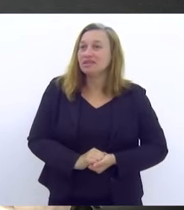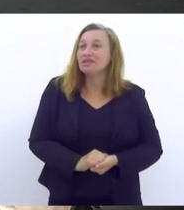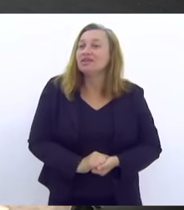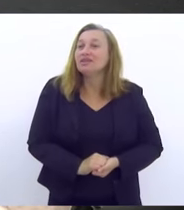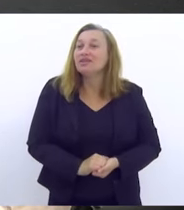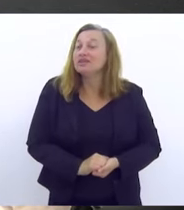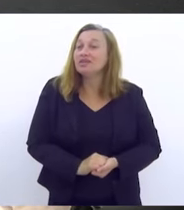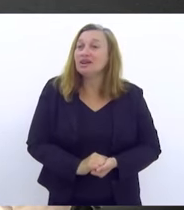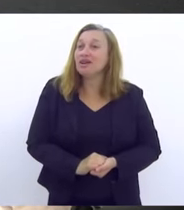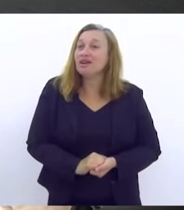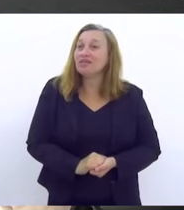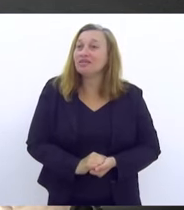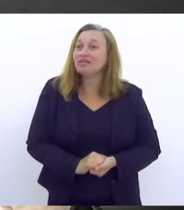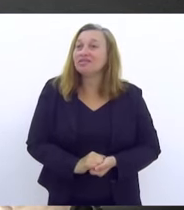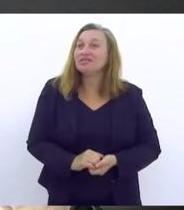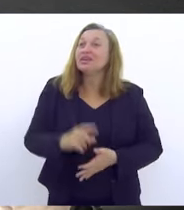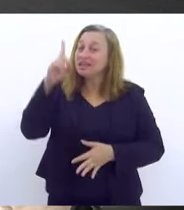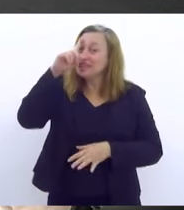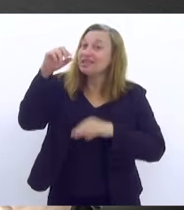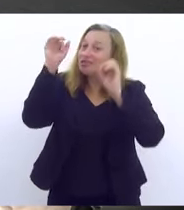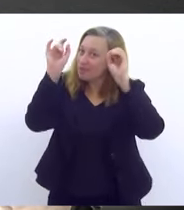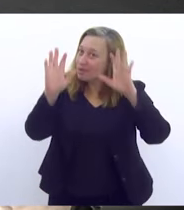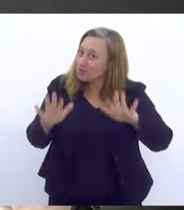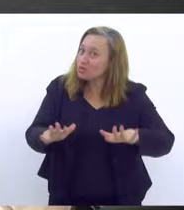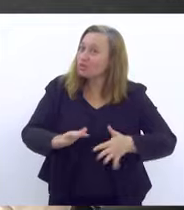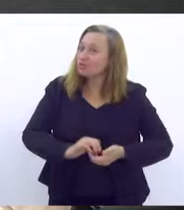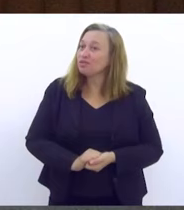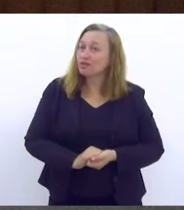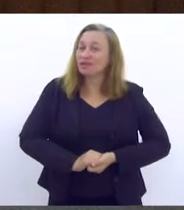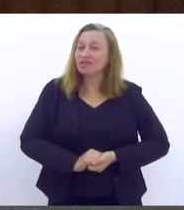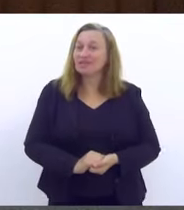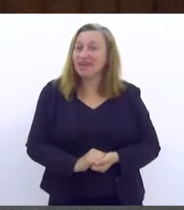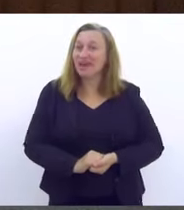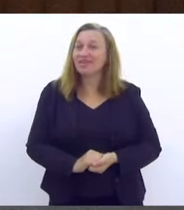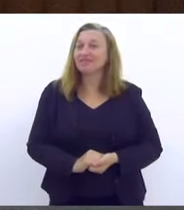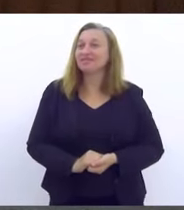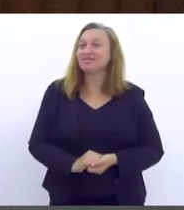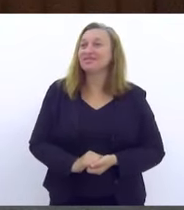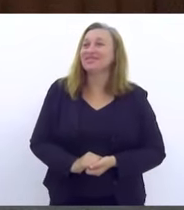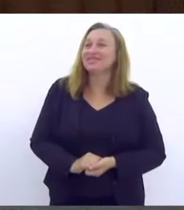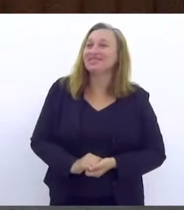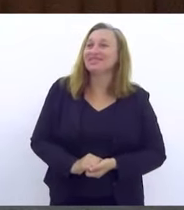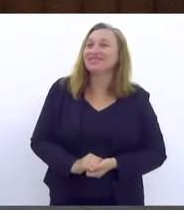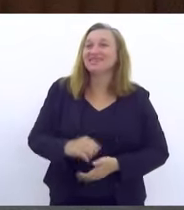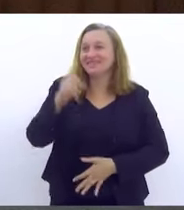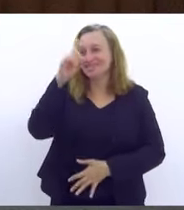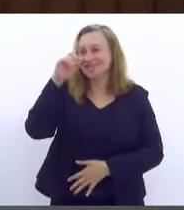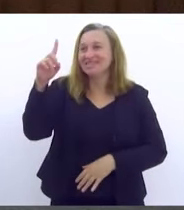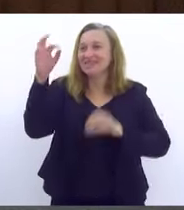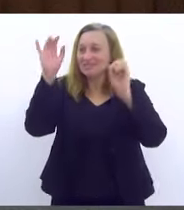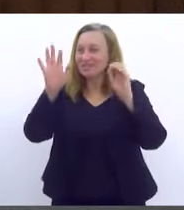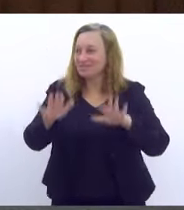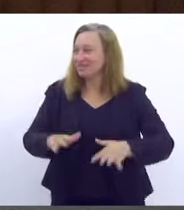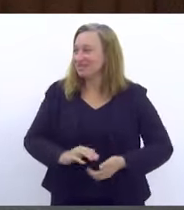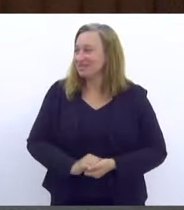viu? Deus a abençoe muito. Bendito é o fruto do vosso ventre.